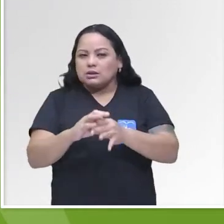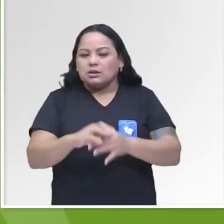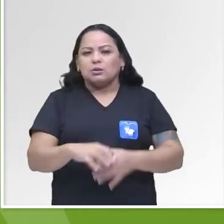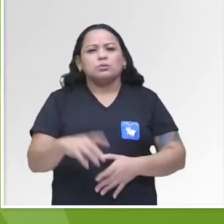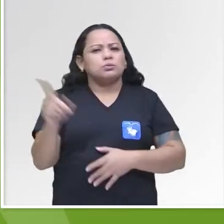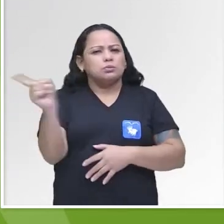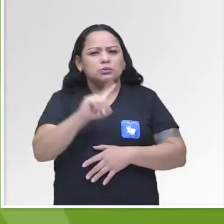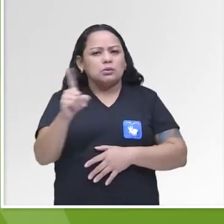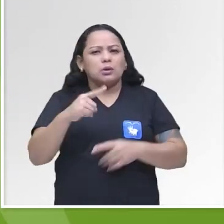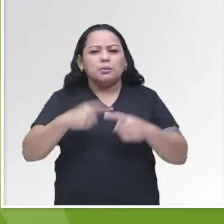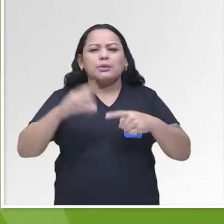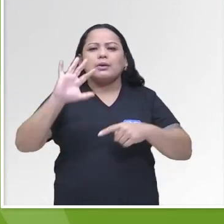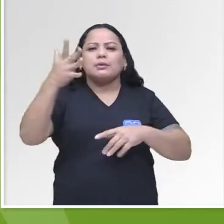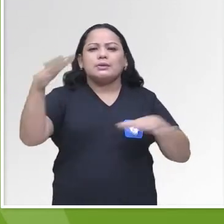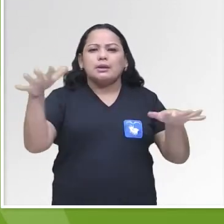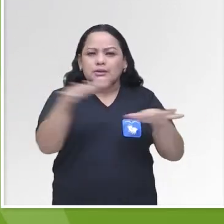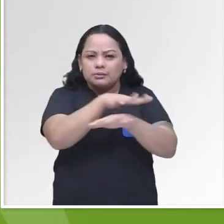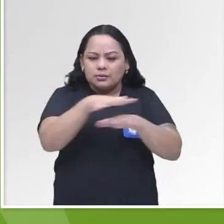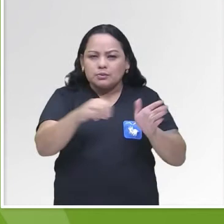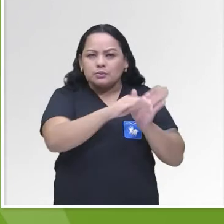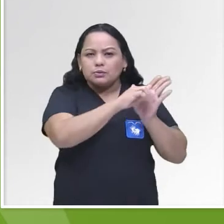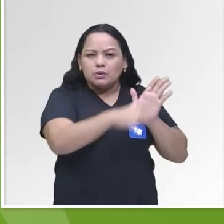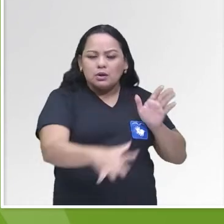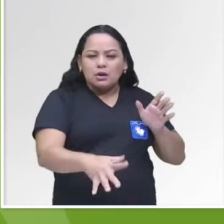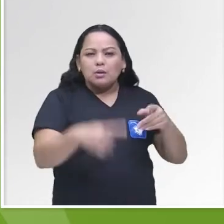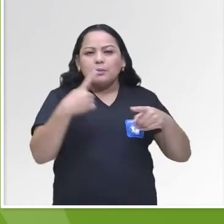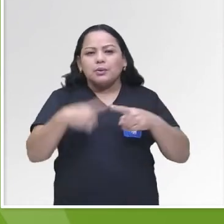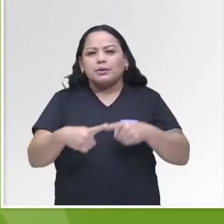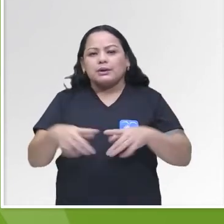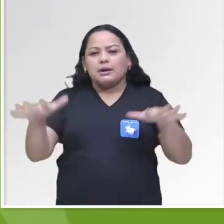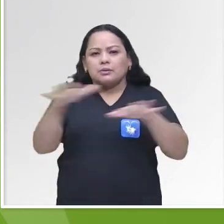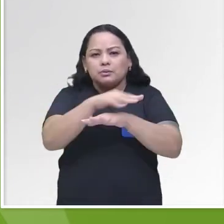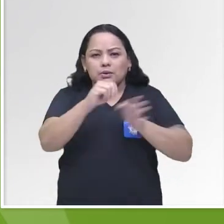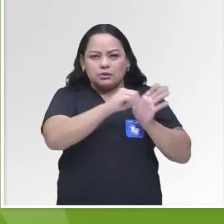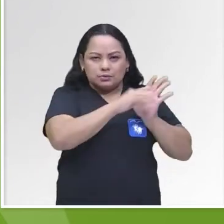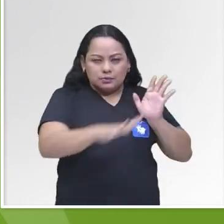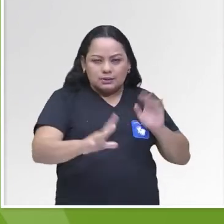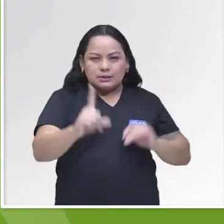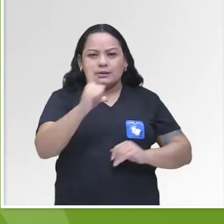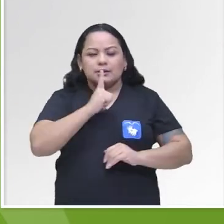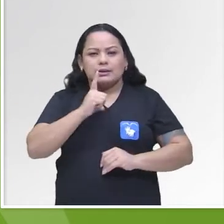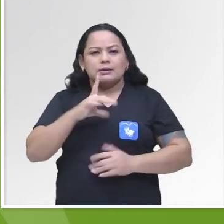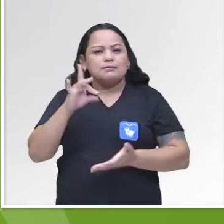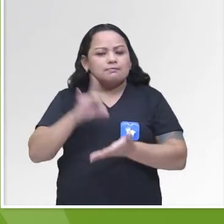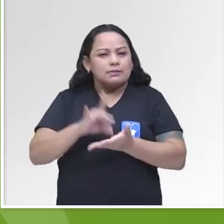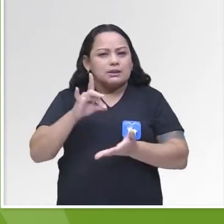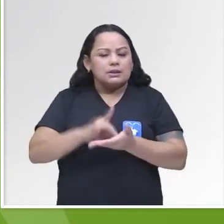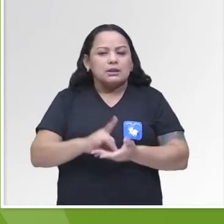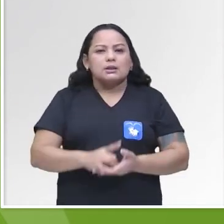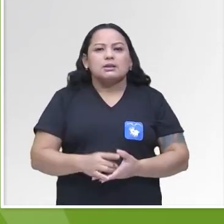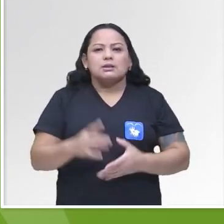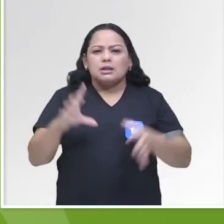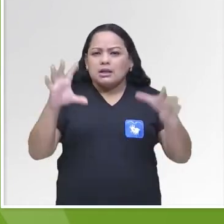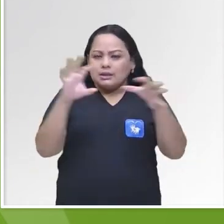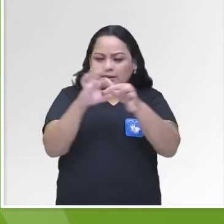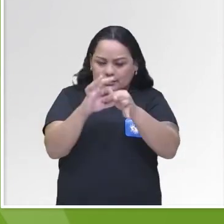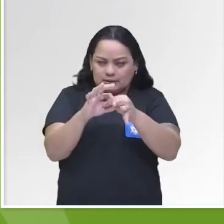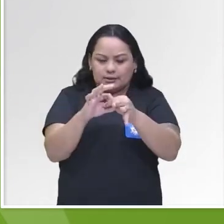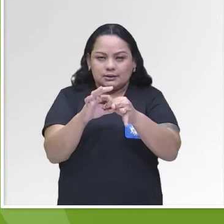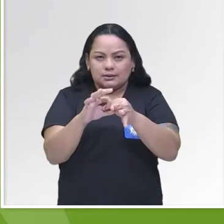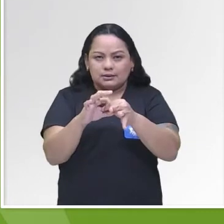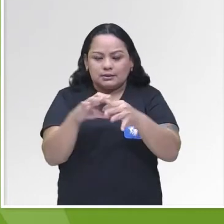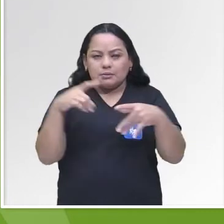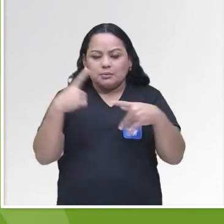que ocorra a isomeria geométrica. Para ocorrer a isomeria geométrica, os ligantes que